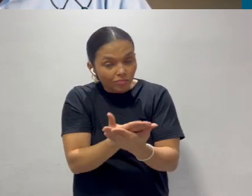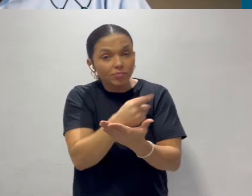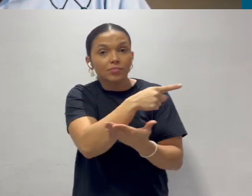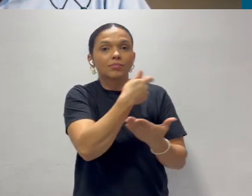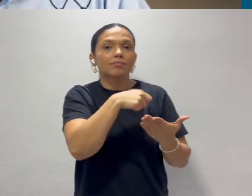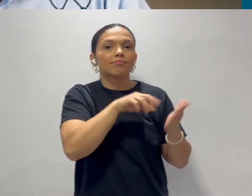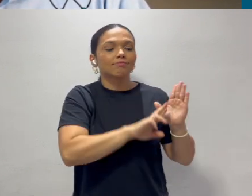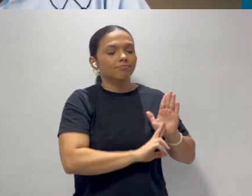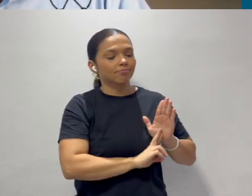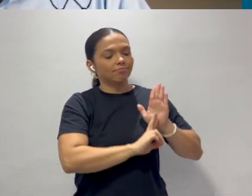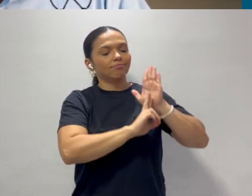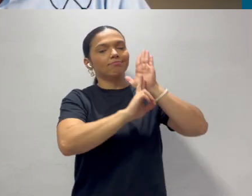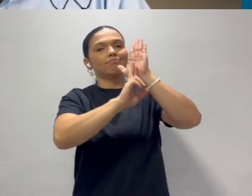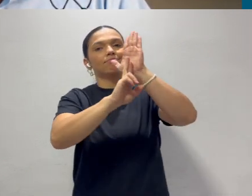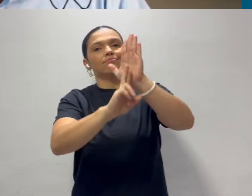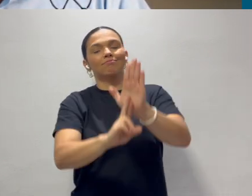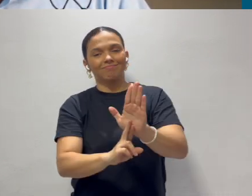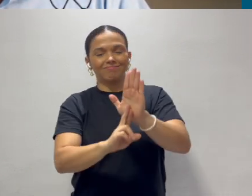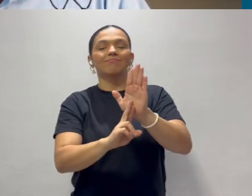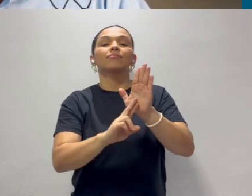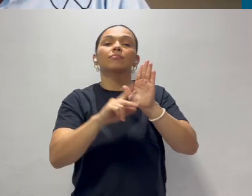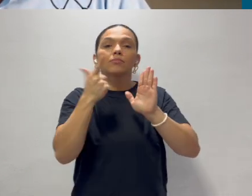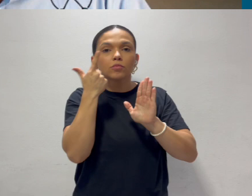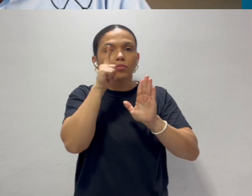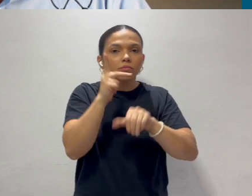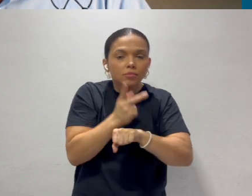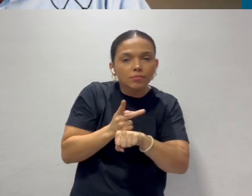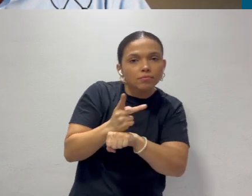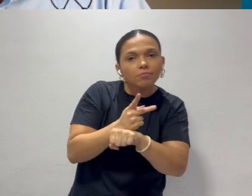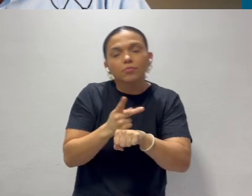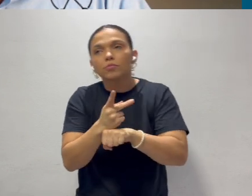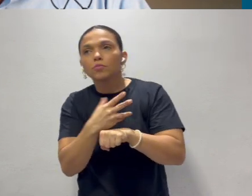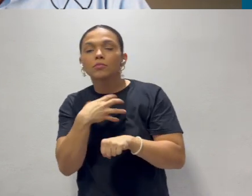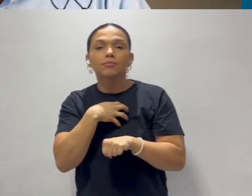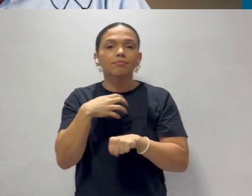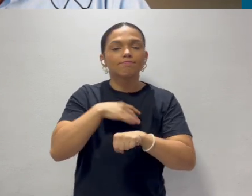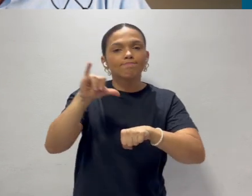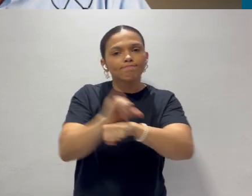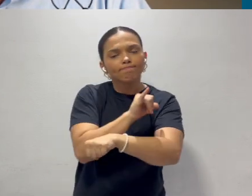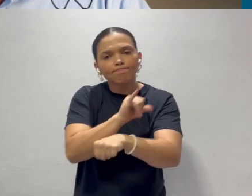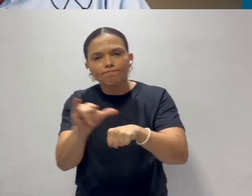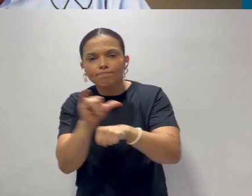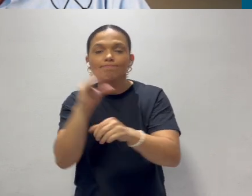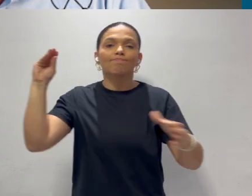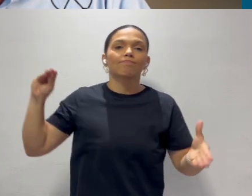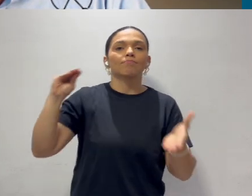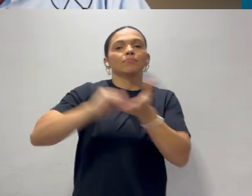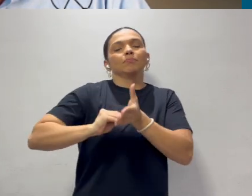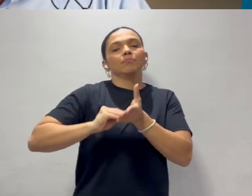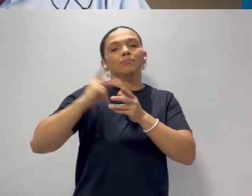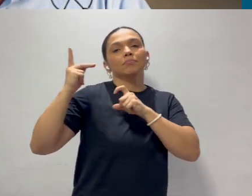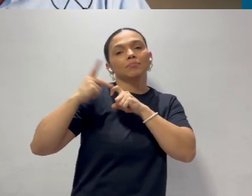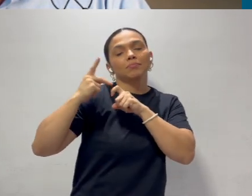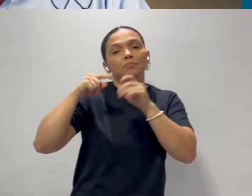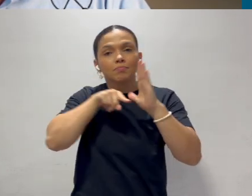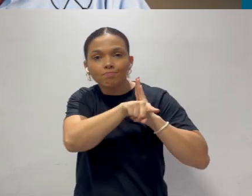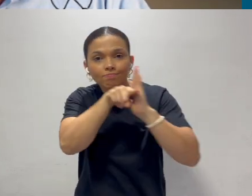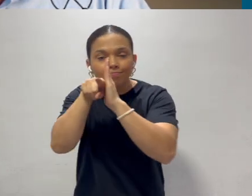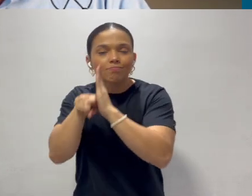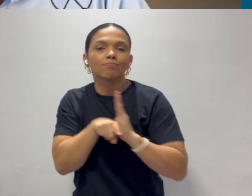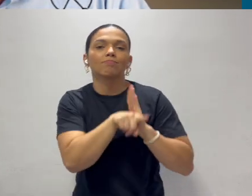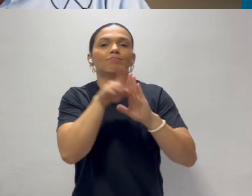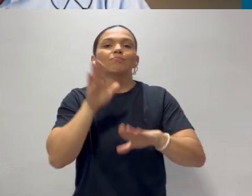confiança, para que seja seu representante, para estar sempre buscando a marcação, o agendamento